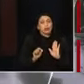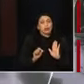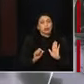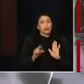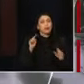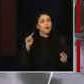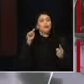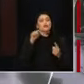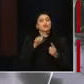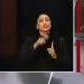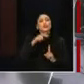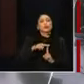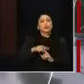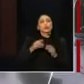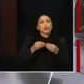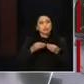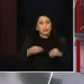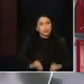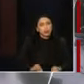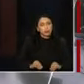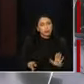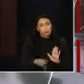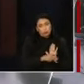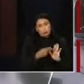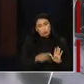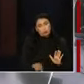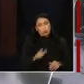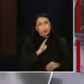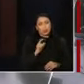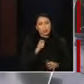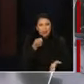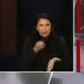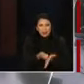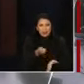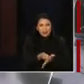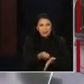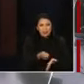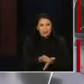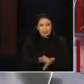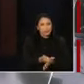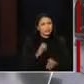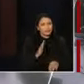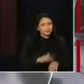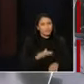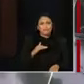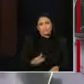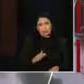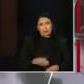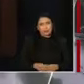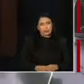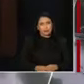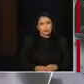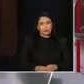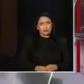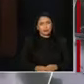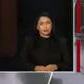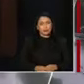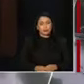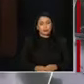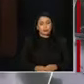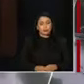alcançar um tipo de dano mais específico e que exige uma reprimenda ainda maior. E,